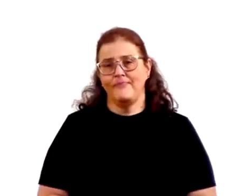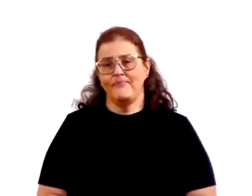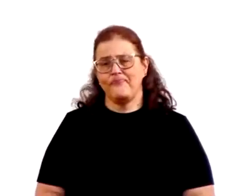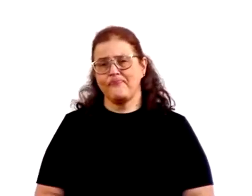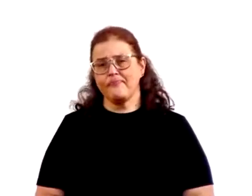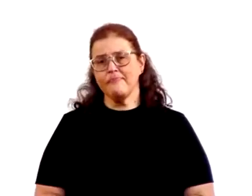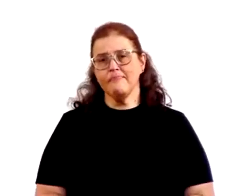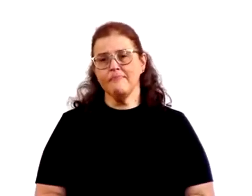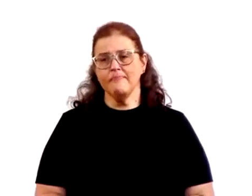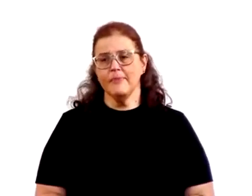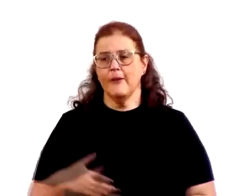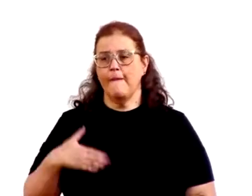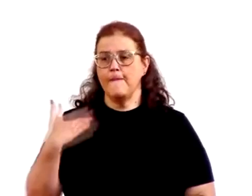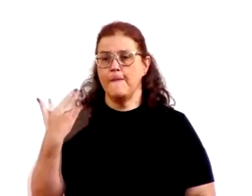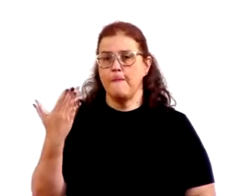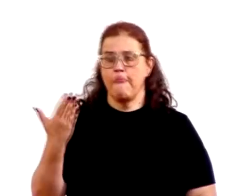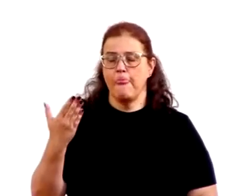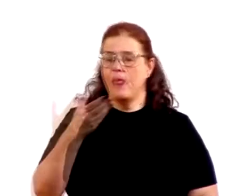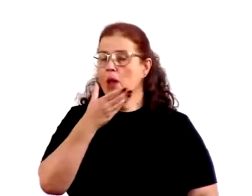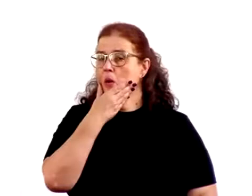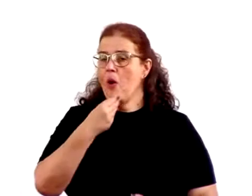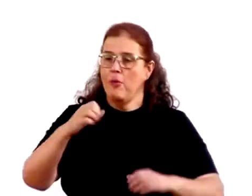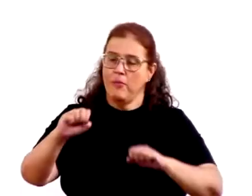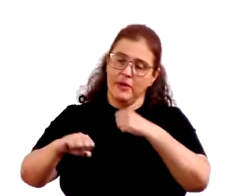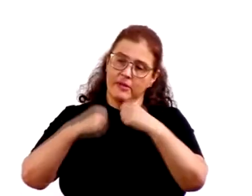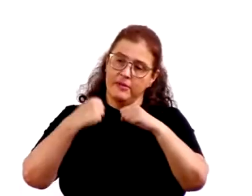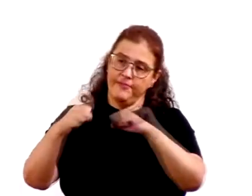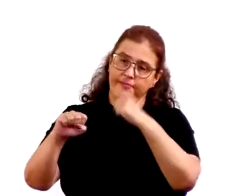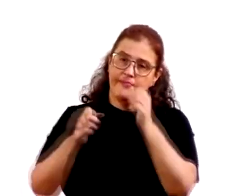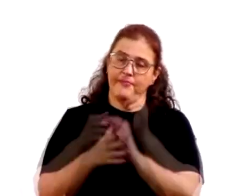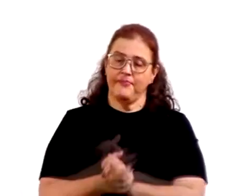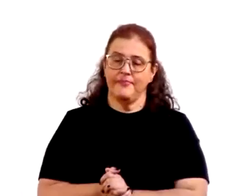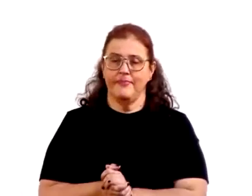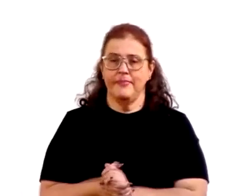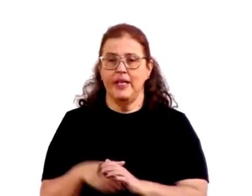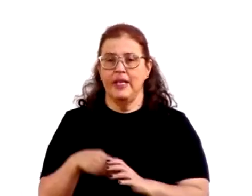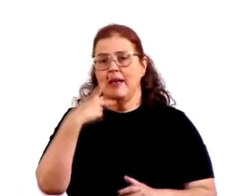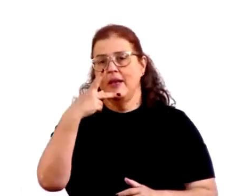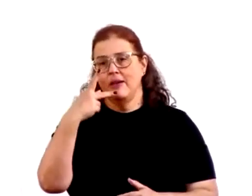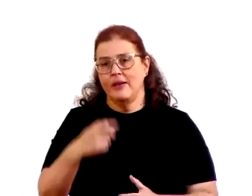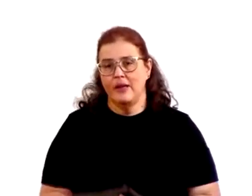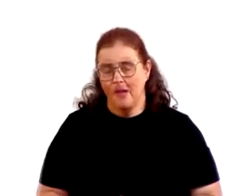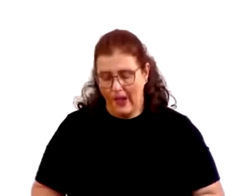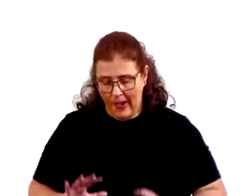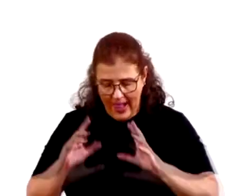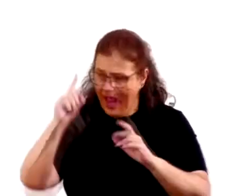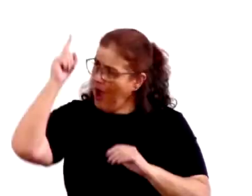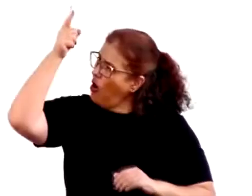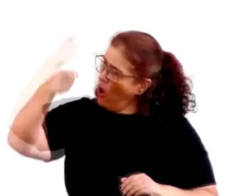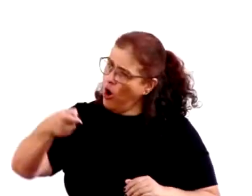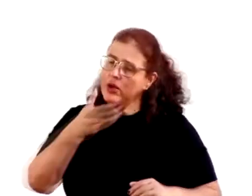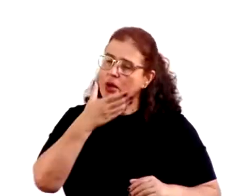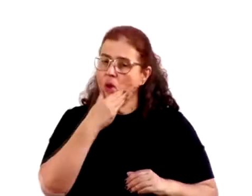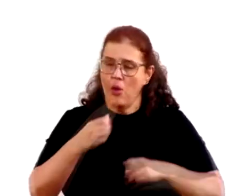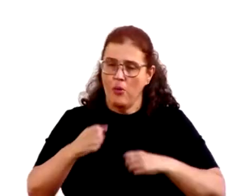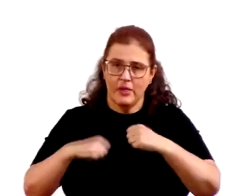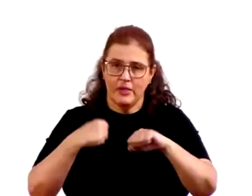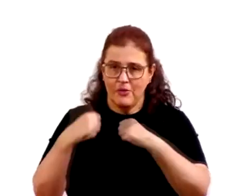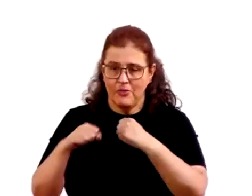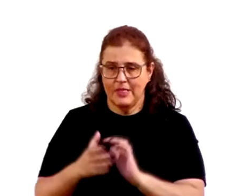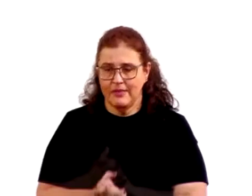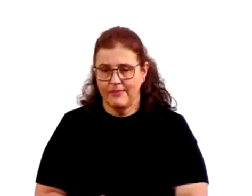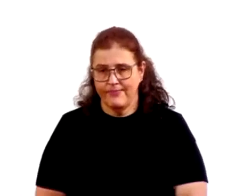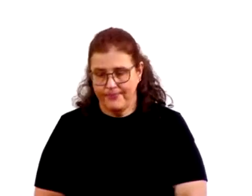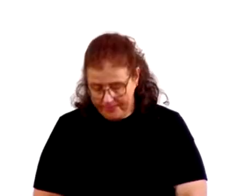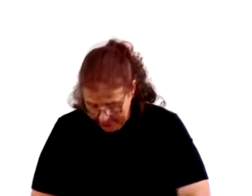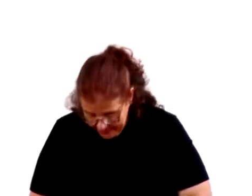salmista começa a dar algumas ordens então, e essa é a ordem do salmista a toda a existência. E aí nós temos